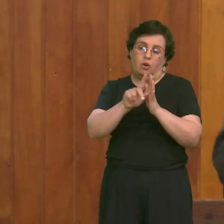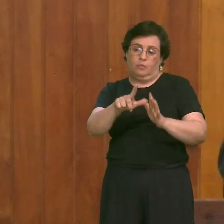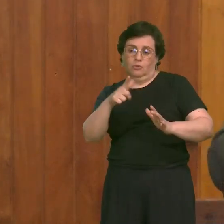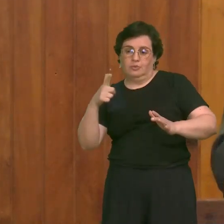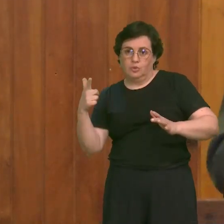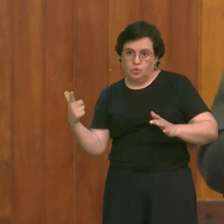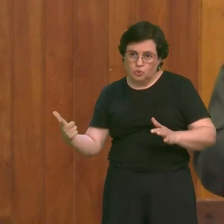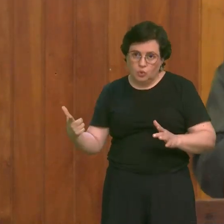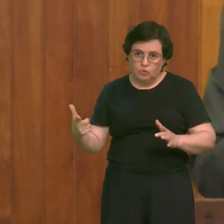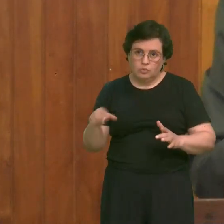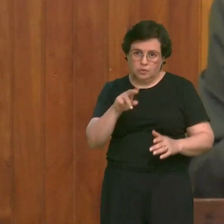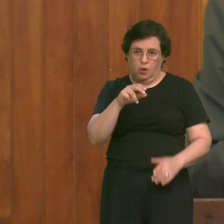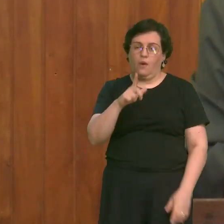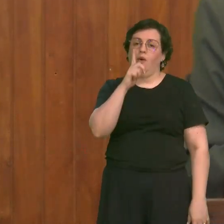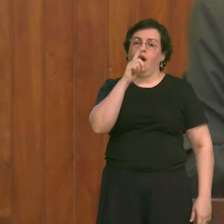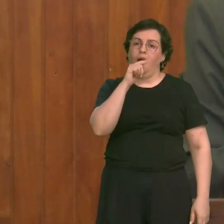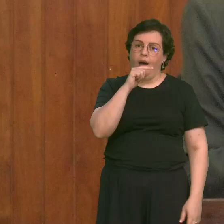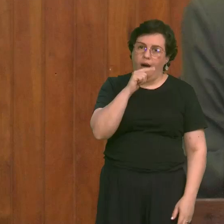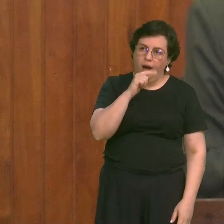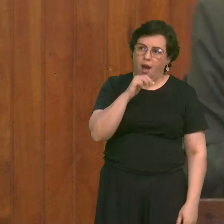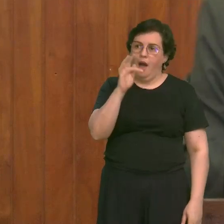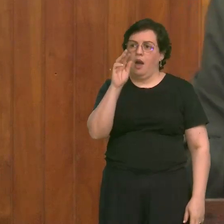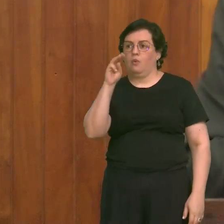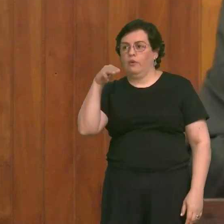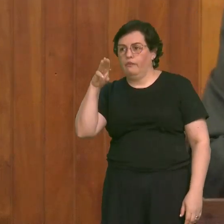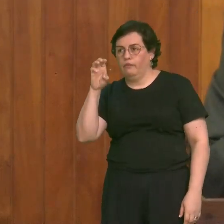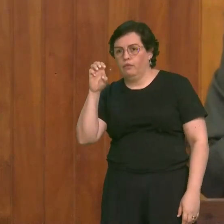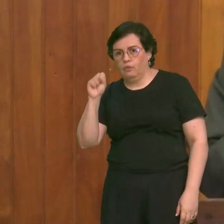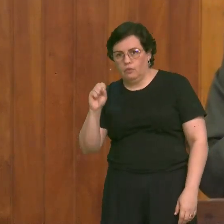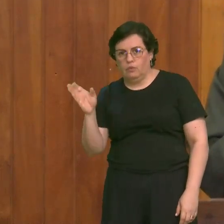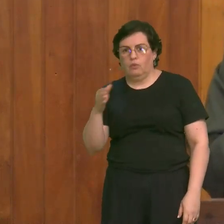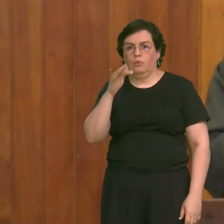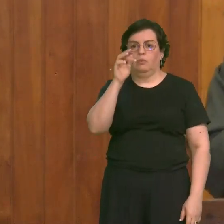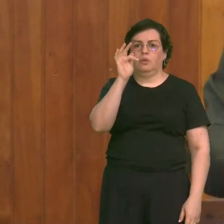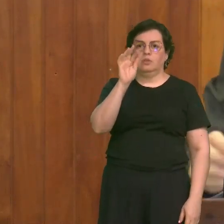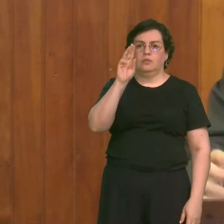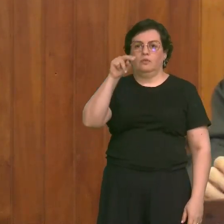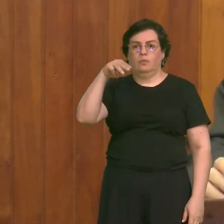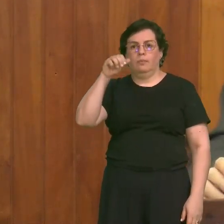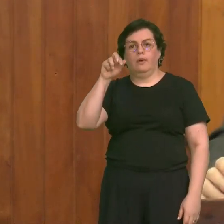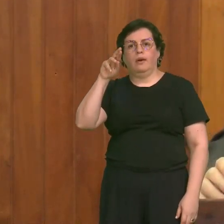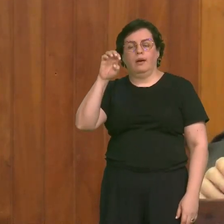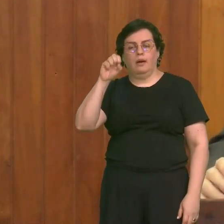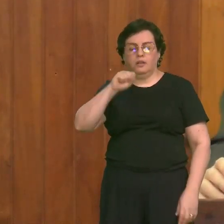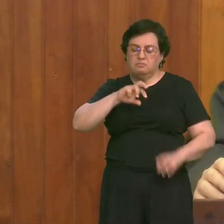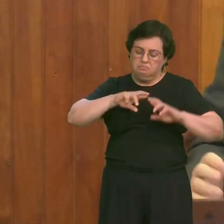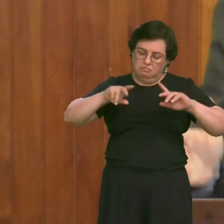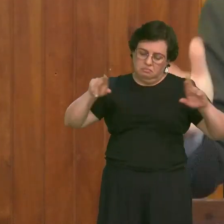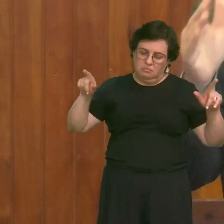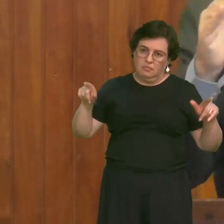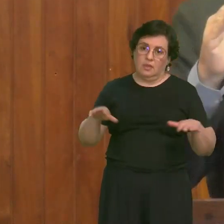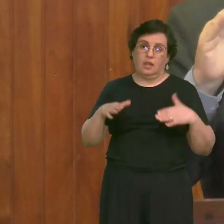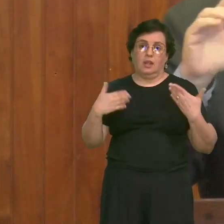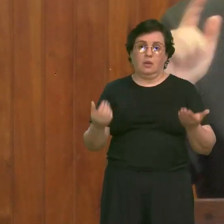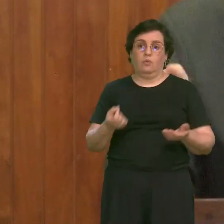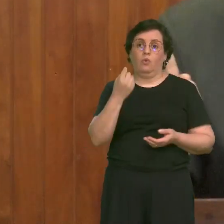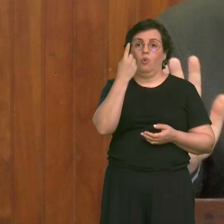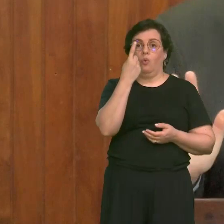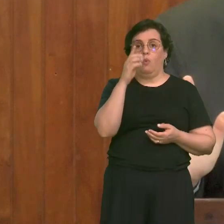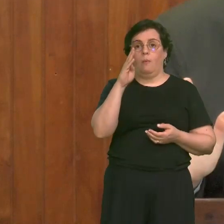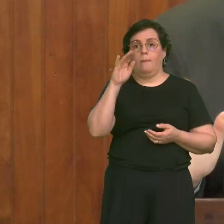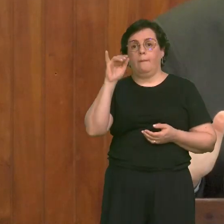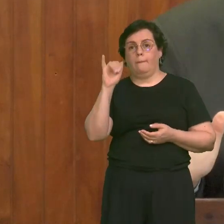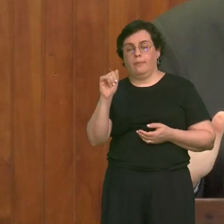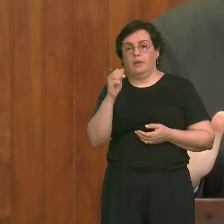são dos representantes de cada uma desses núcleos que se tem aqui anteriormente então um bilhão 546 milhões é o orçamento